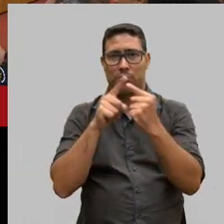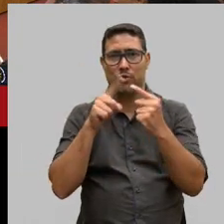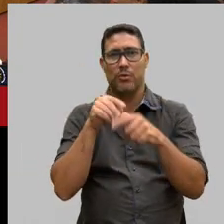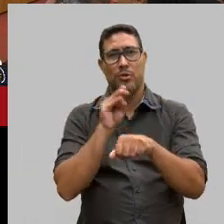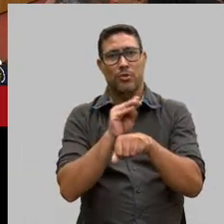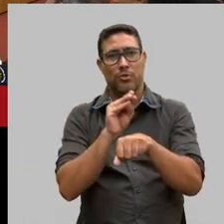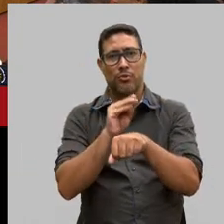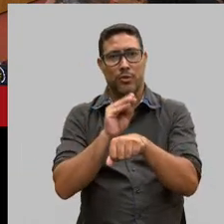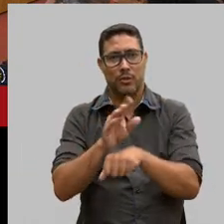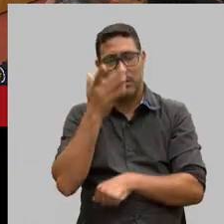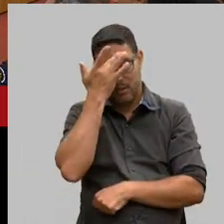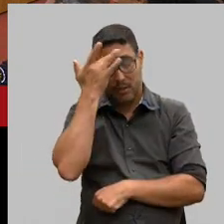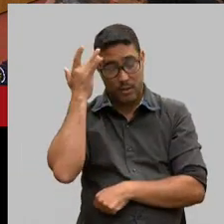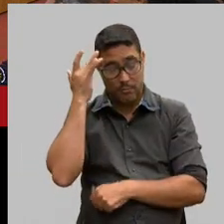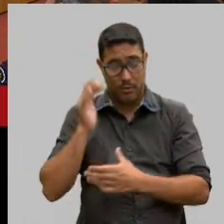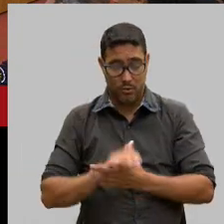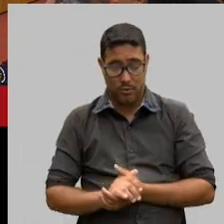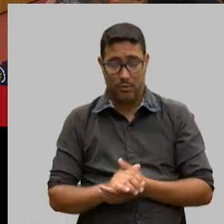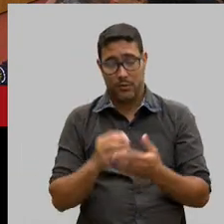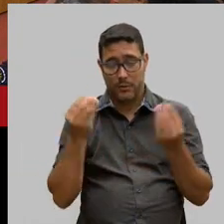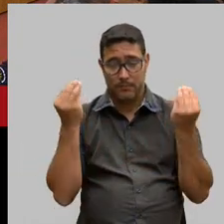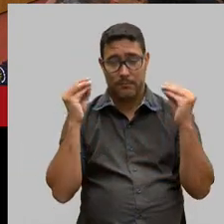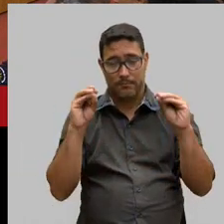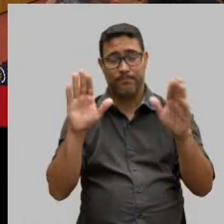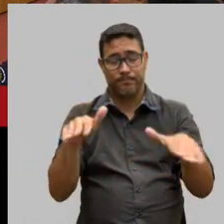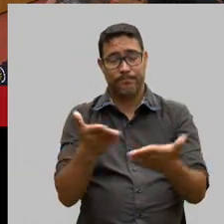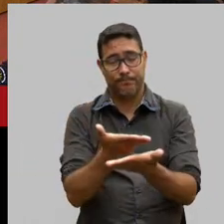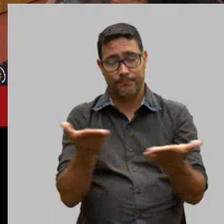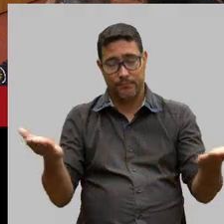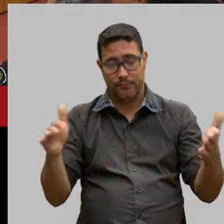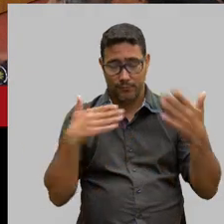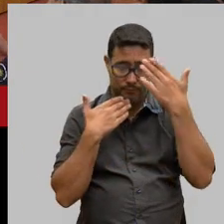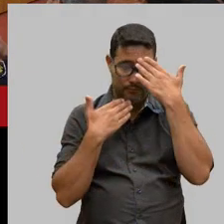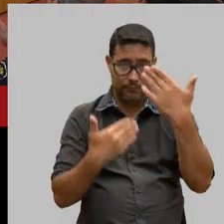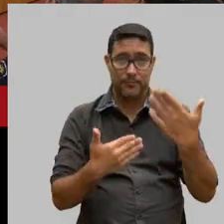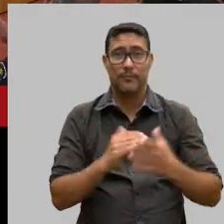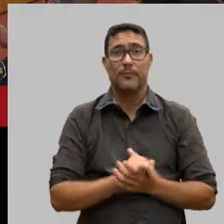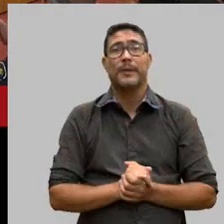pauta aqui é importante um beijo no coração de todos vocês muito